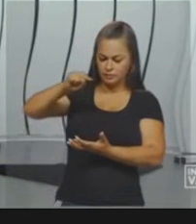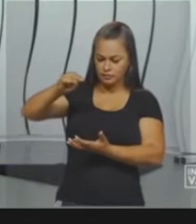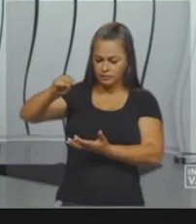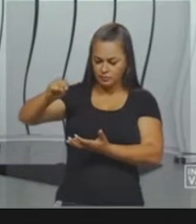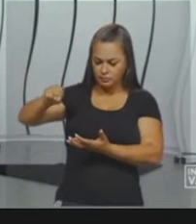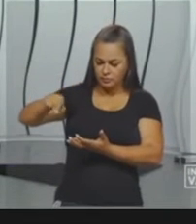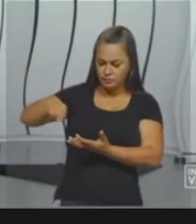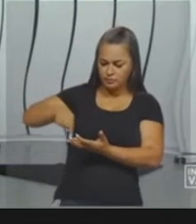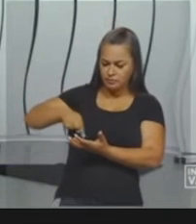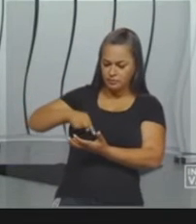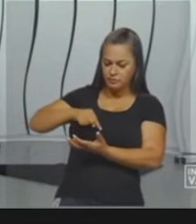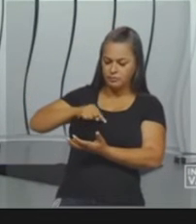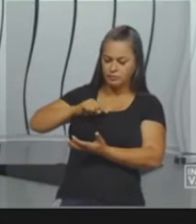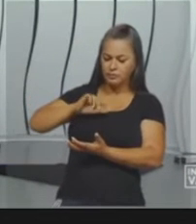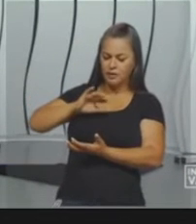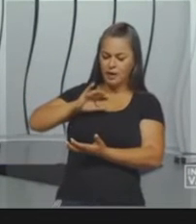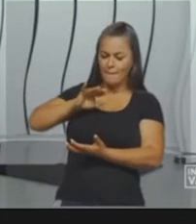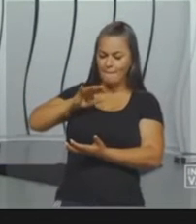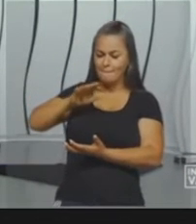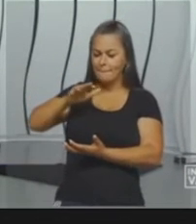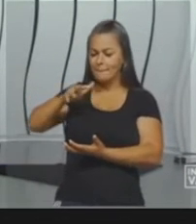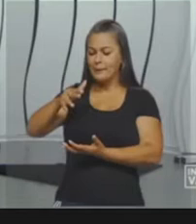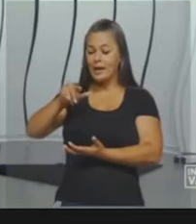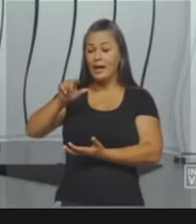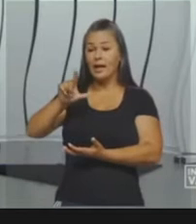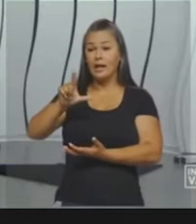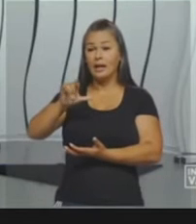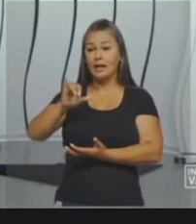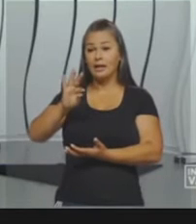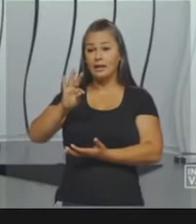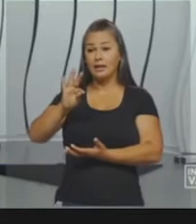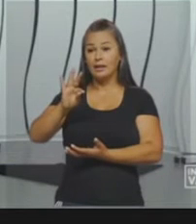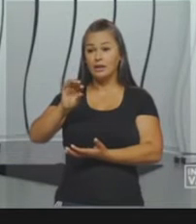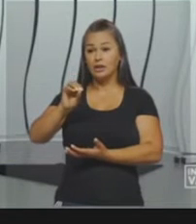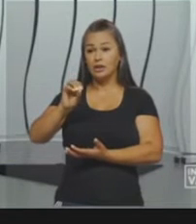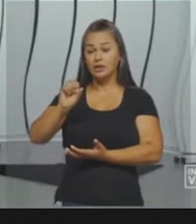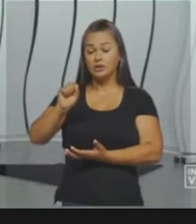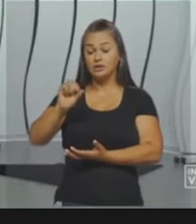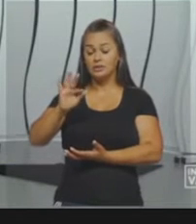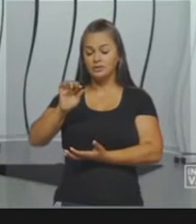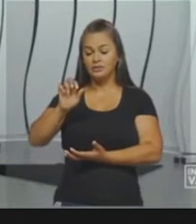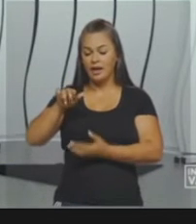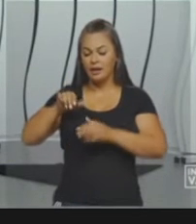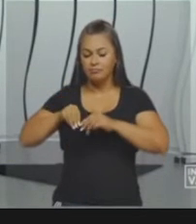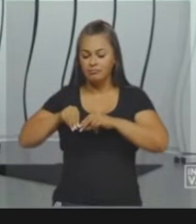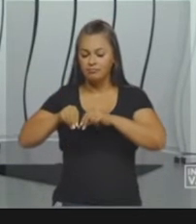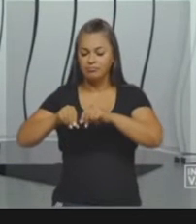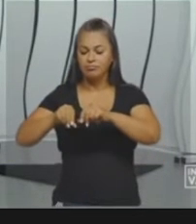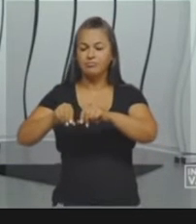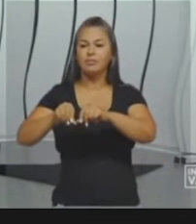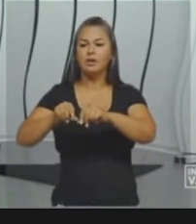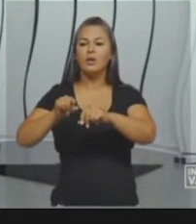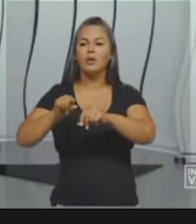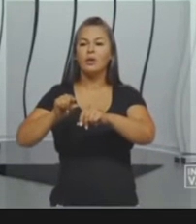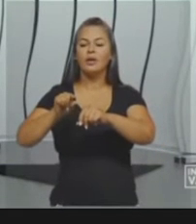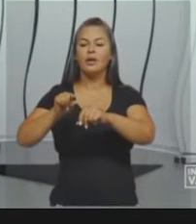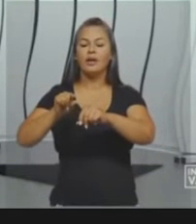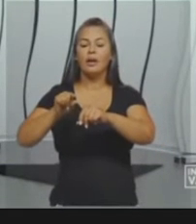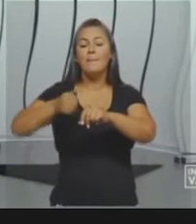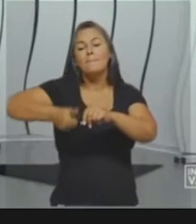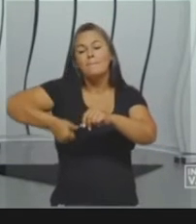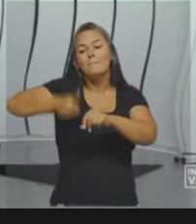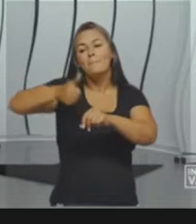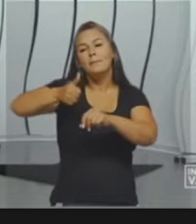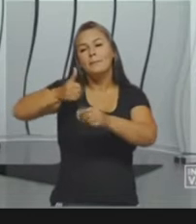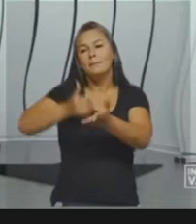nós pensamos que a principal base das cadeias alimentares são as plantas. Quando você vê aquela matéria lá, professor, nós vamos ver cadeia alimentar.